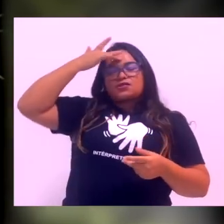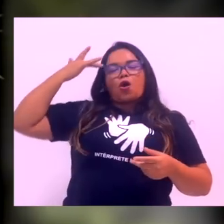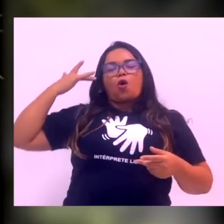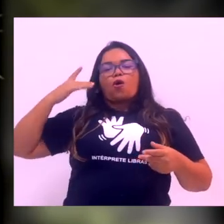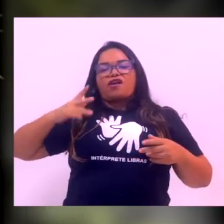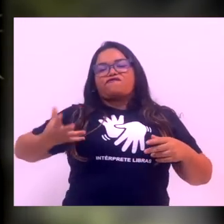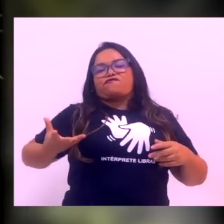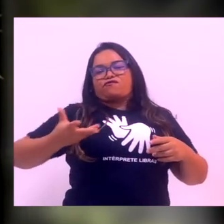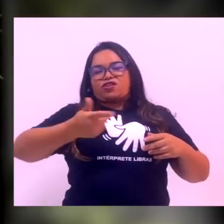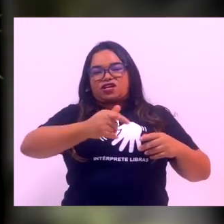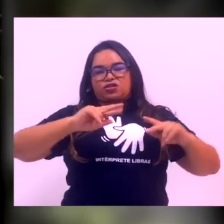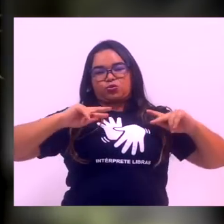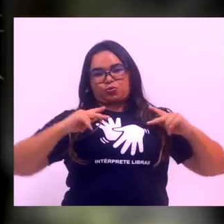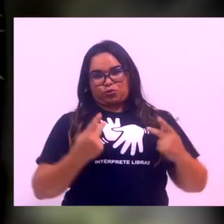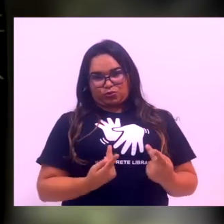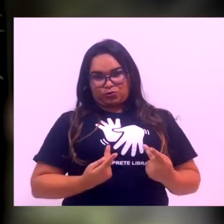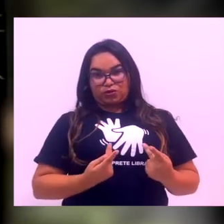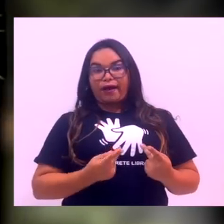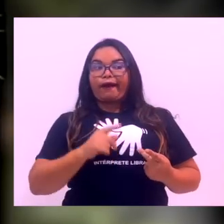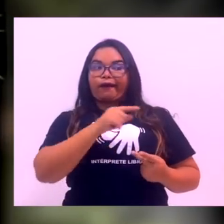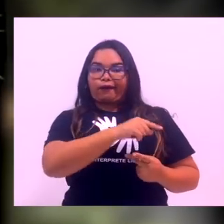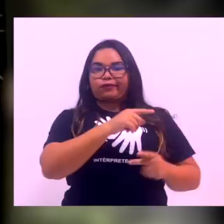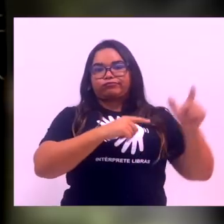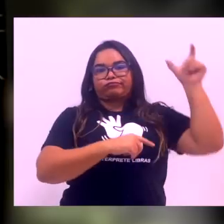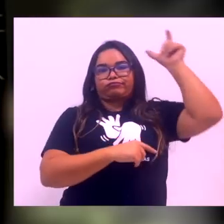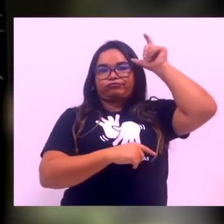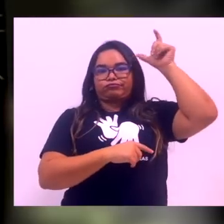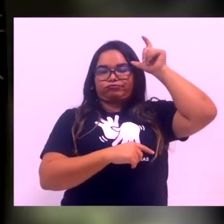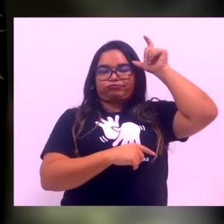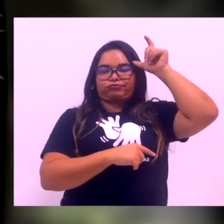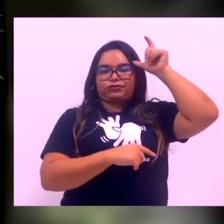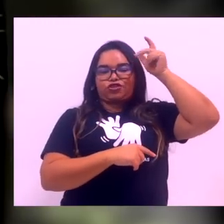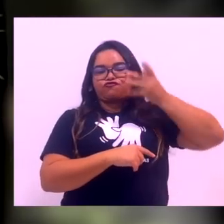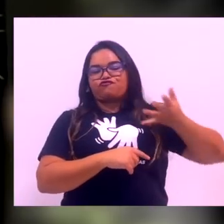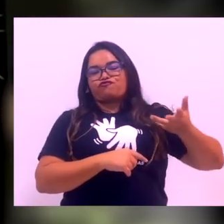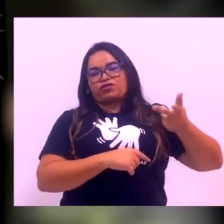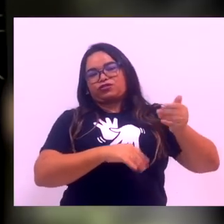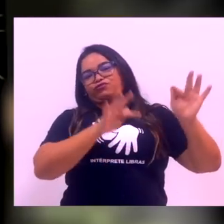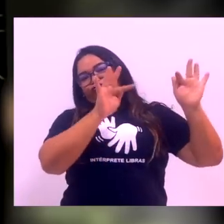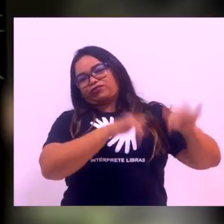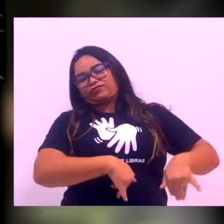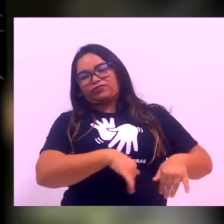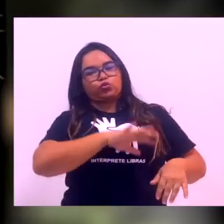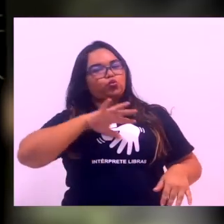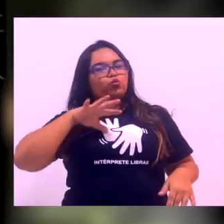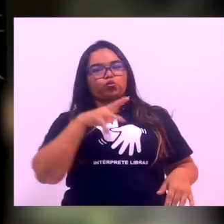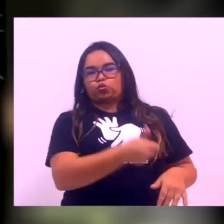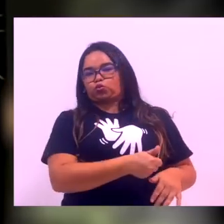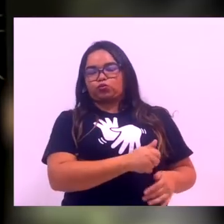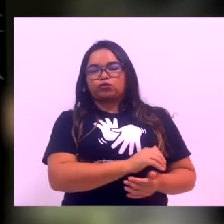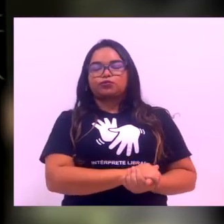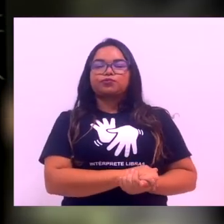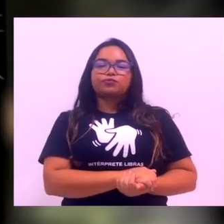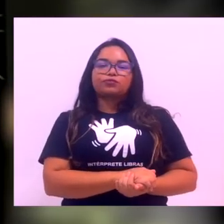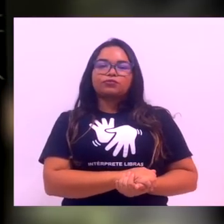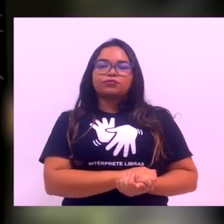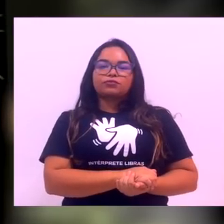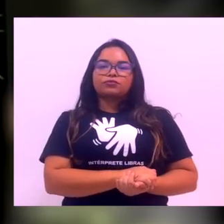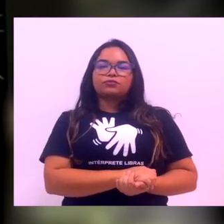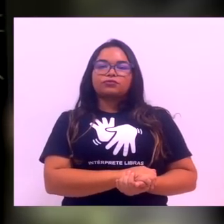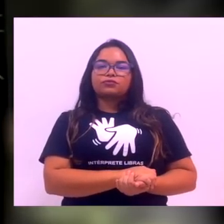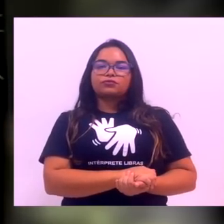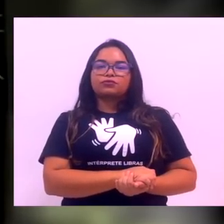toda a contribuição da história para o reino do outro partido, que é inimigo de Deus, chegará ao